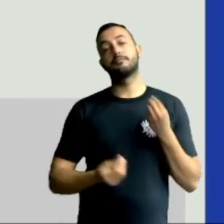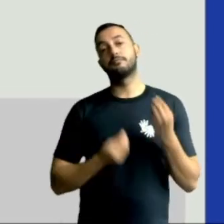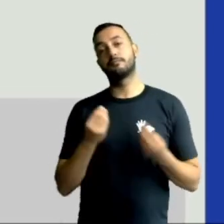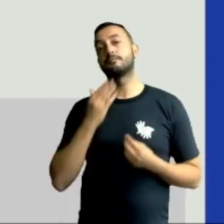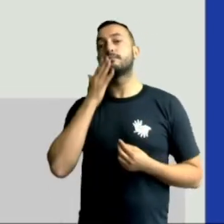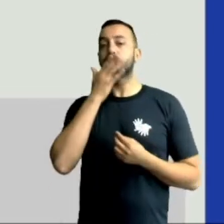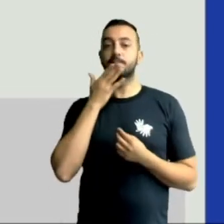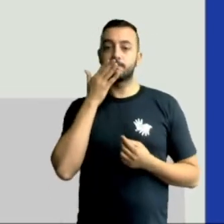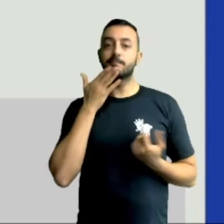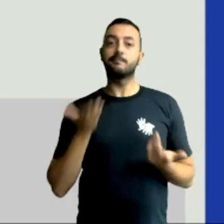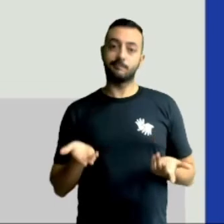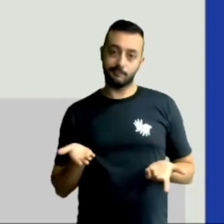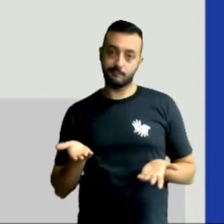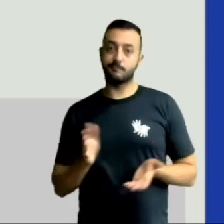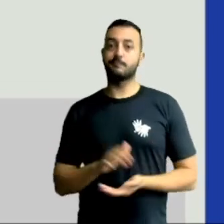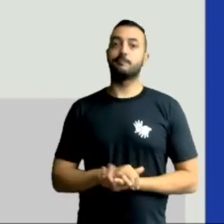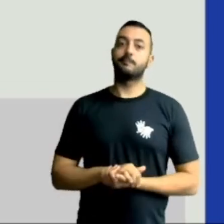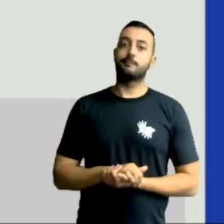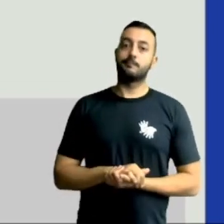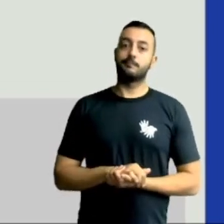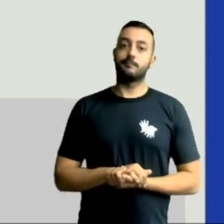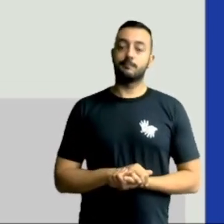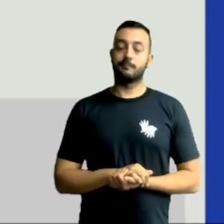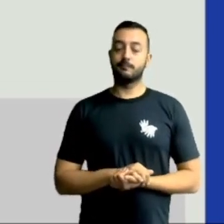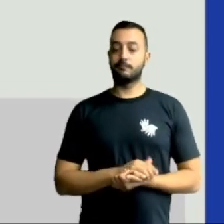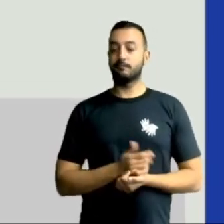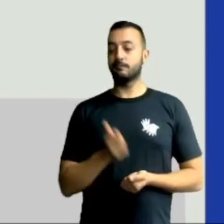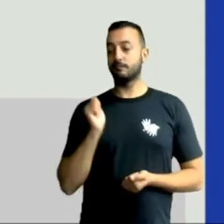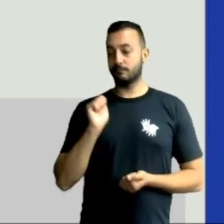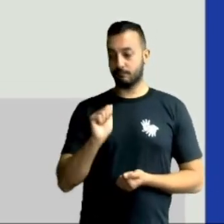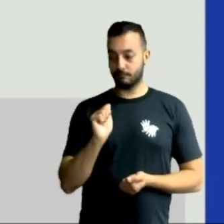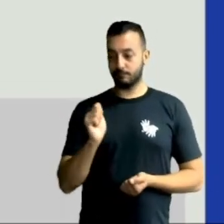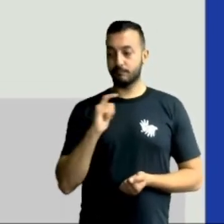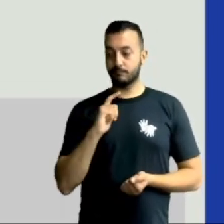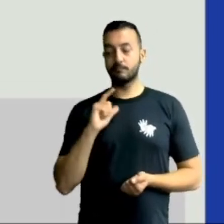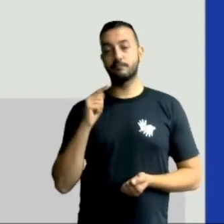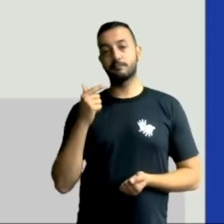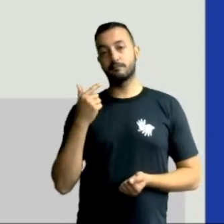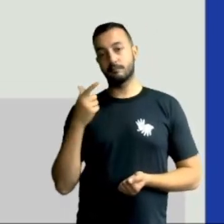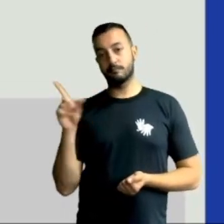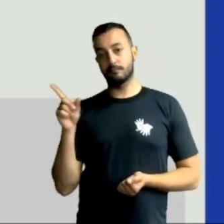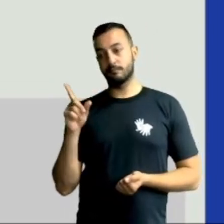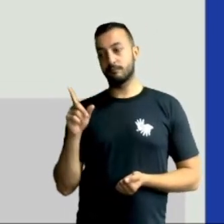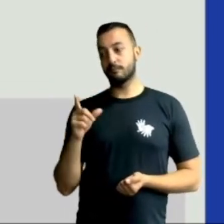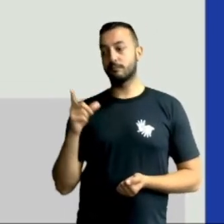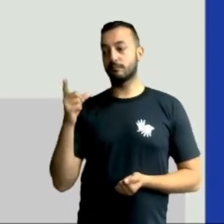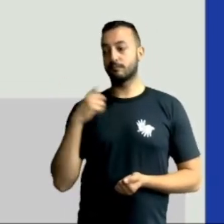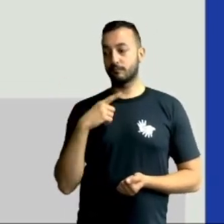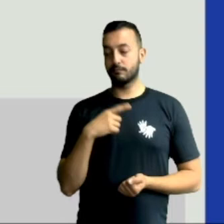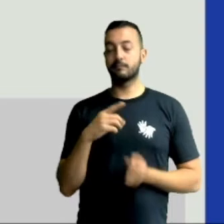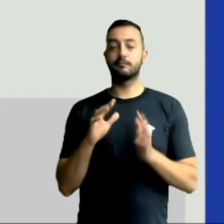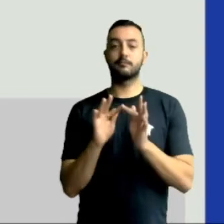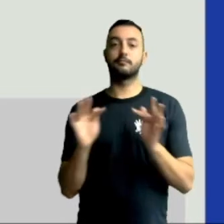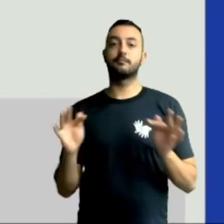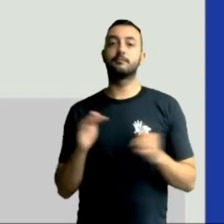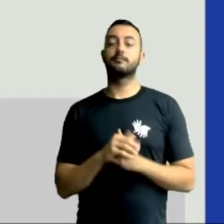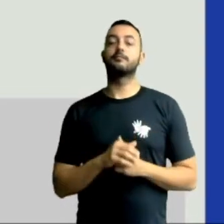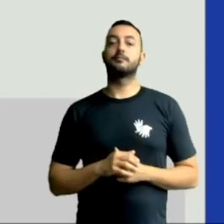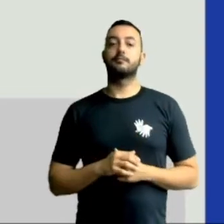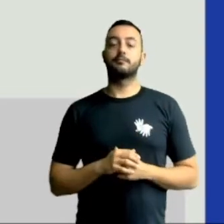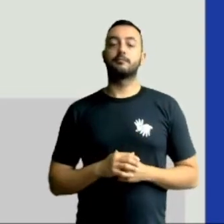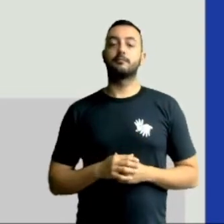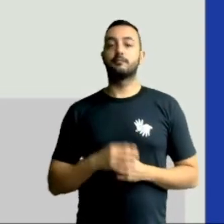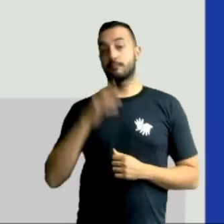caso, doce. Na letra A aqui, do próximo duplinho aqui dessas frases, vamos lá.